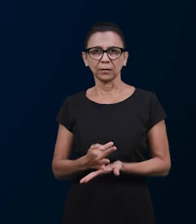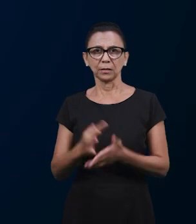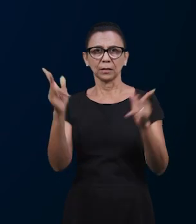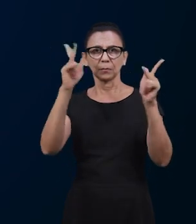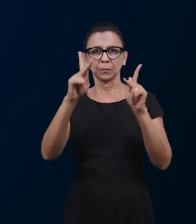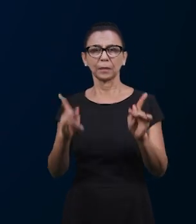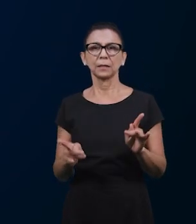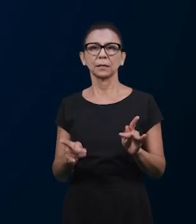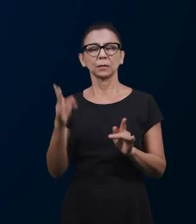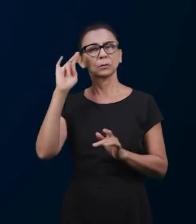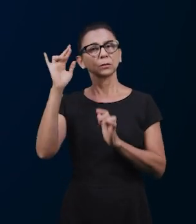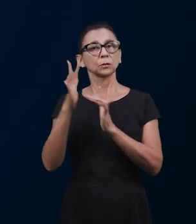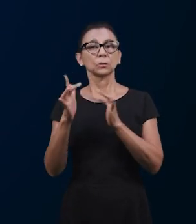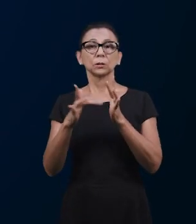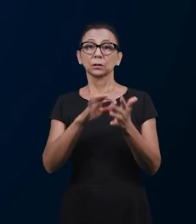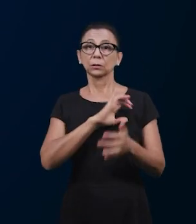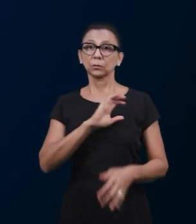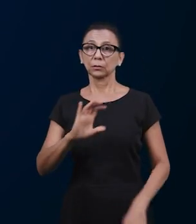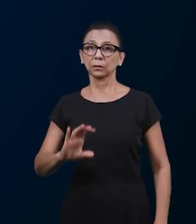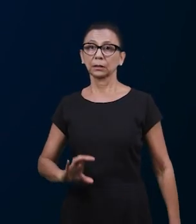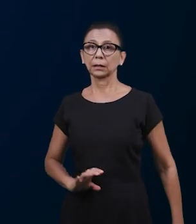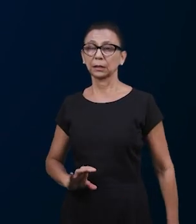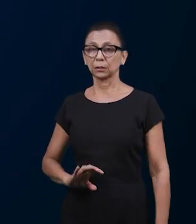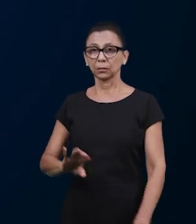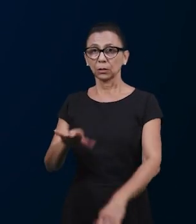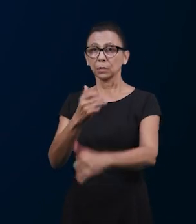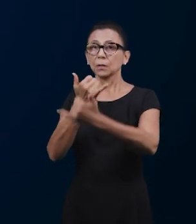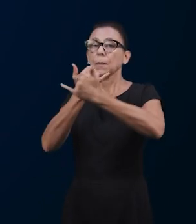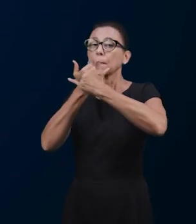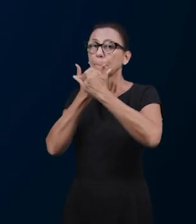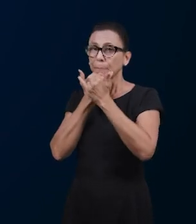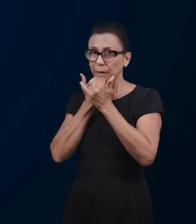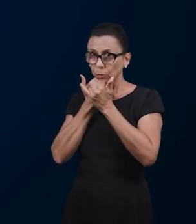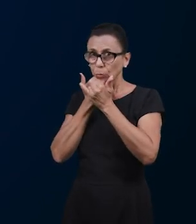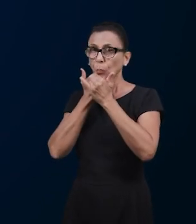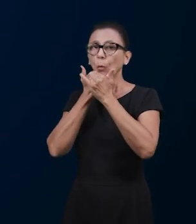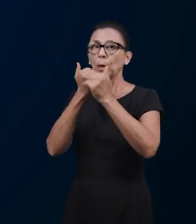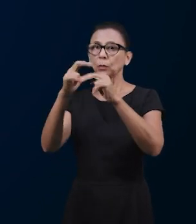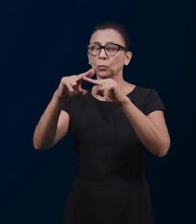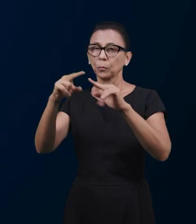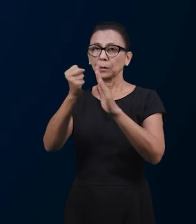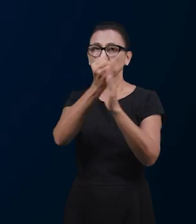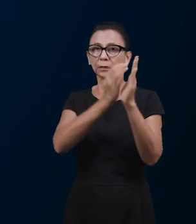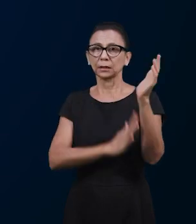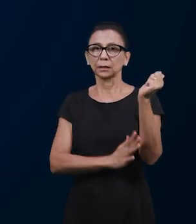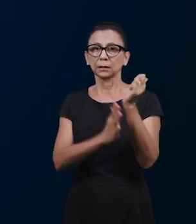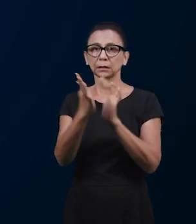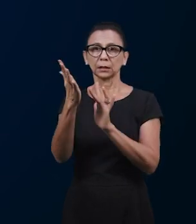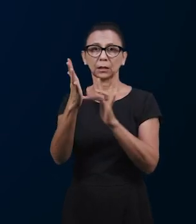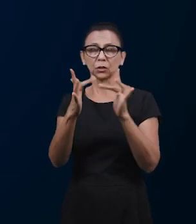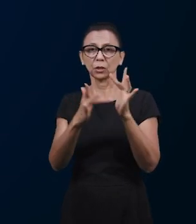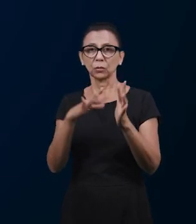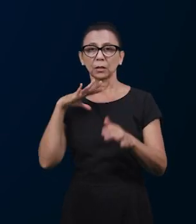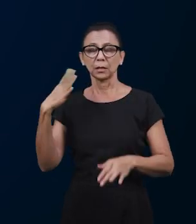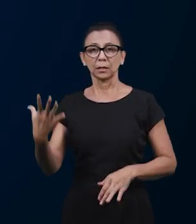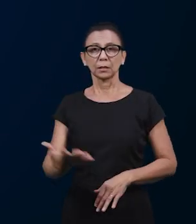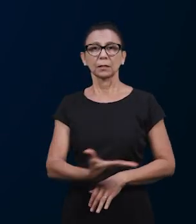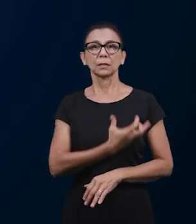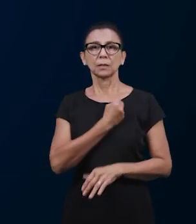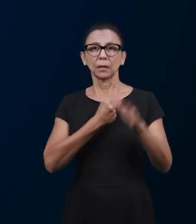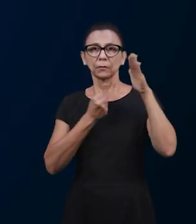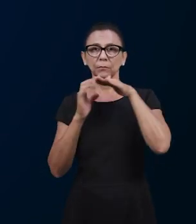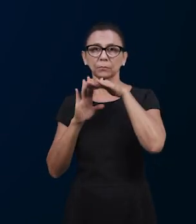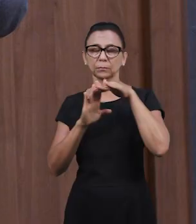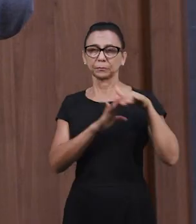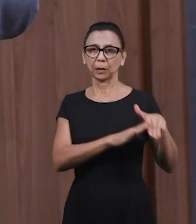Jesus Cristo. Logo mais agora, sendo justificados pelo seu sangue, seremos por ele salvos da ira. A paz do